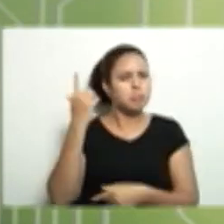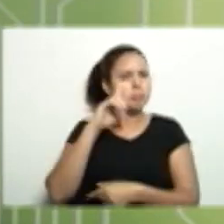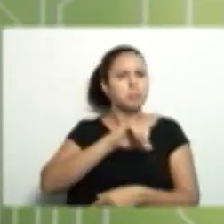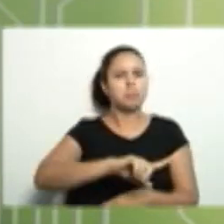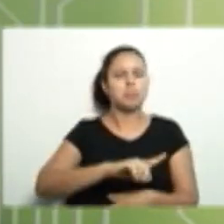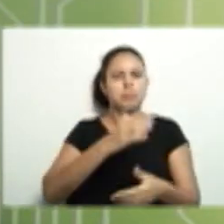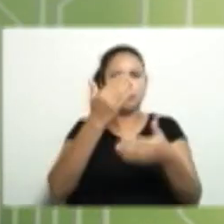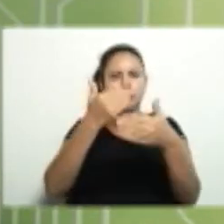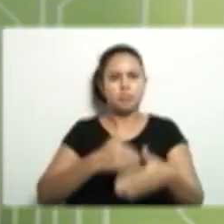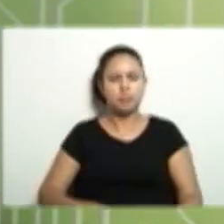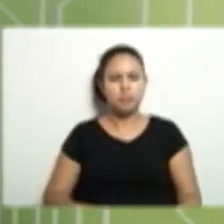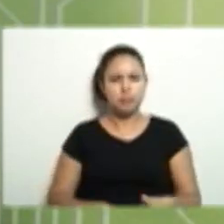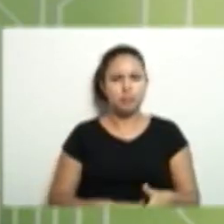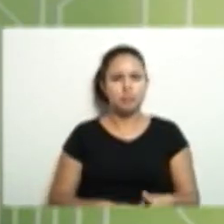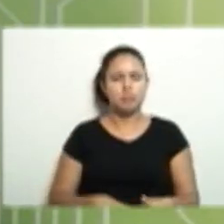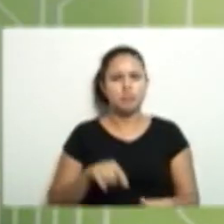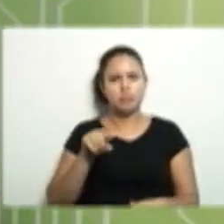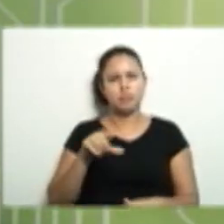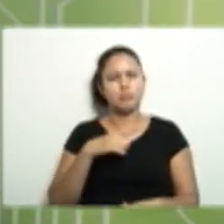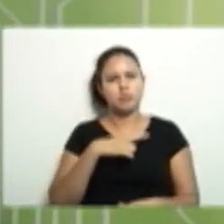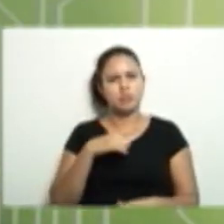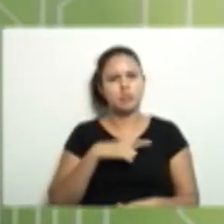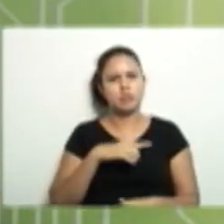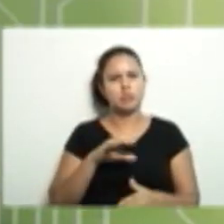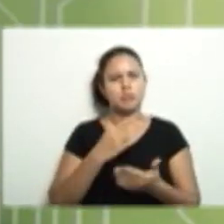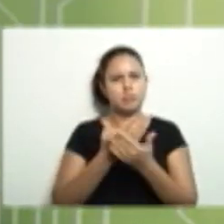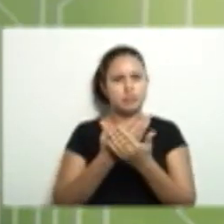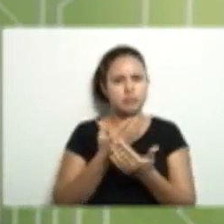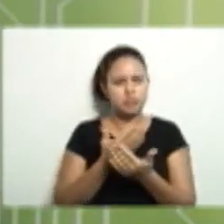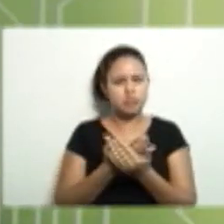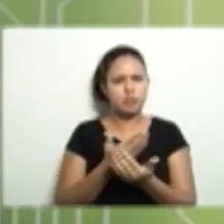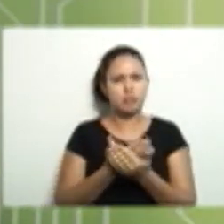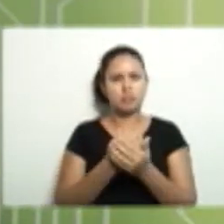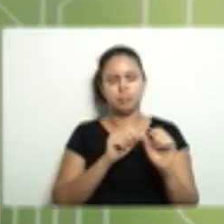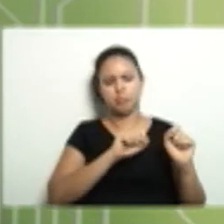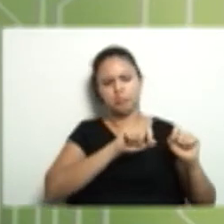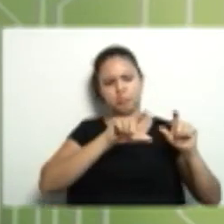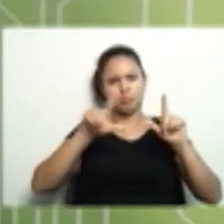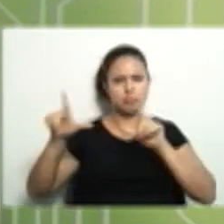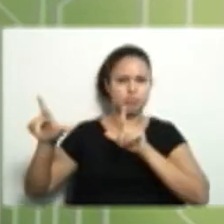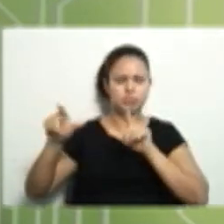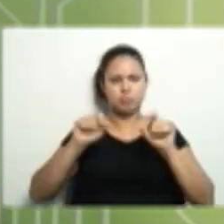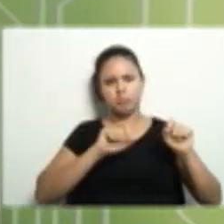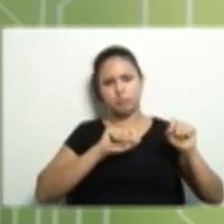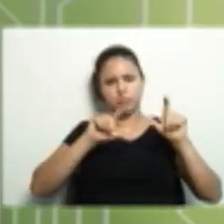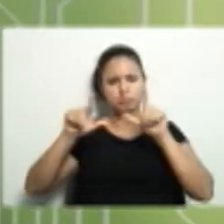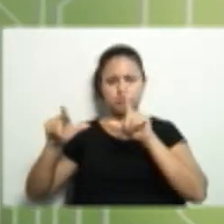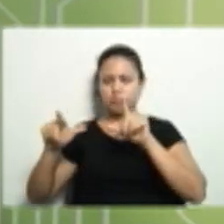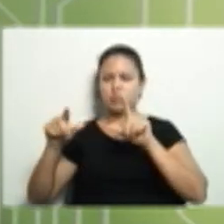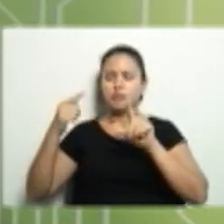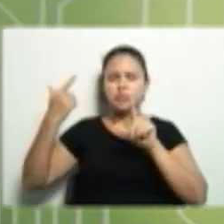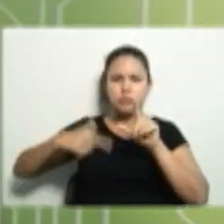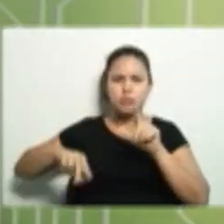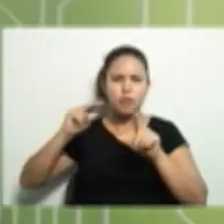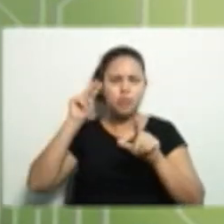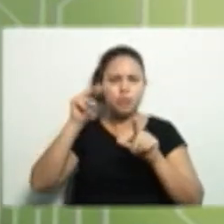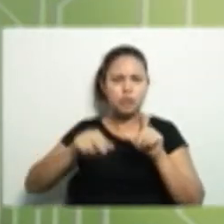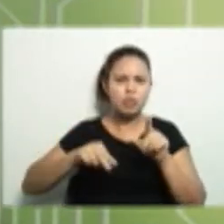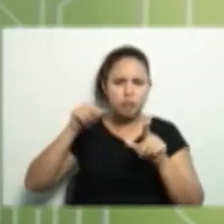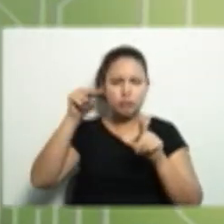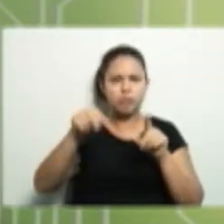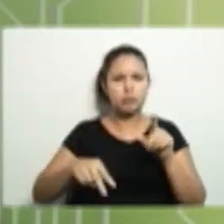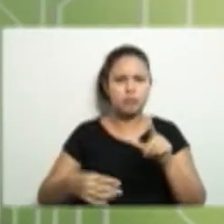realizar a prova. Você tem a opção de estudar pelos slides, você pode rever as aulas que também estão disponíveis no YouTube. Estude